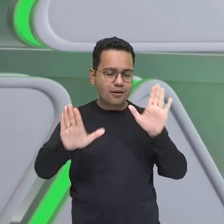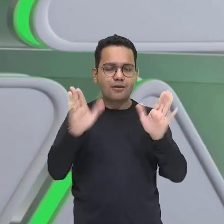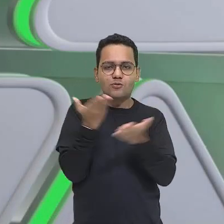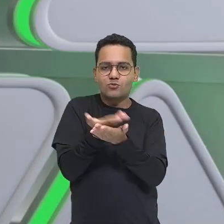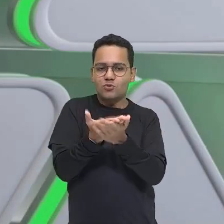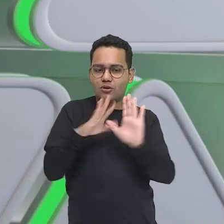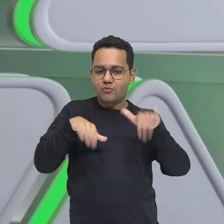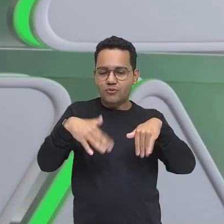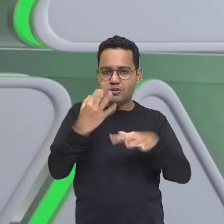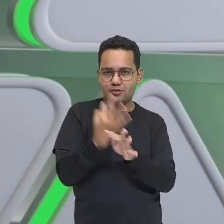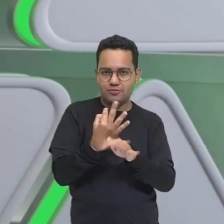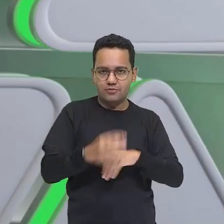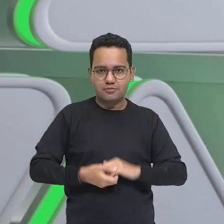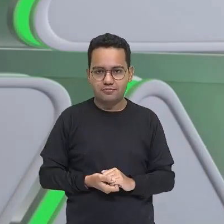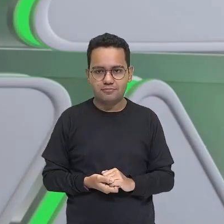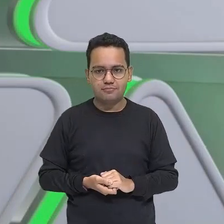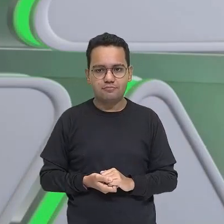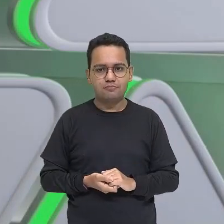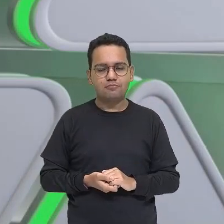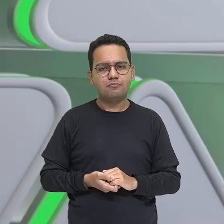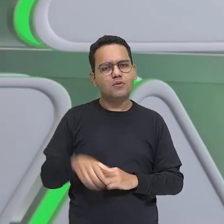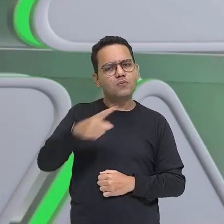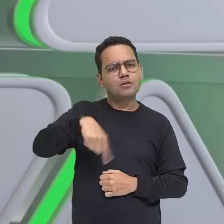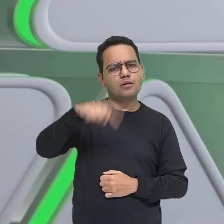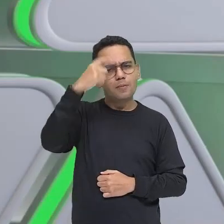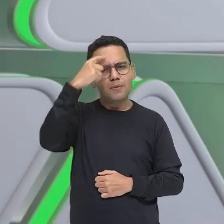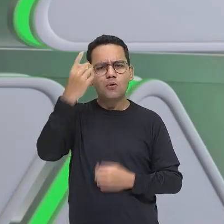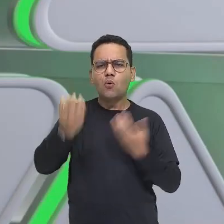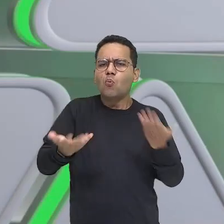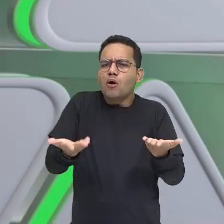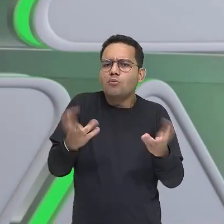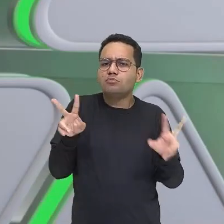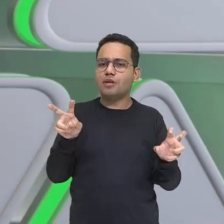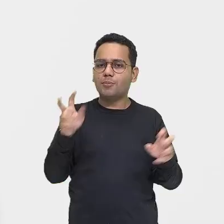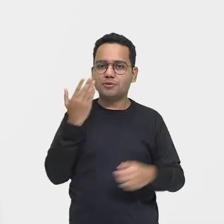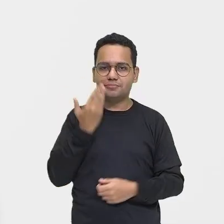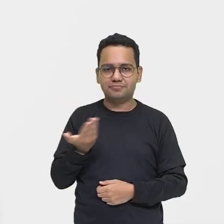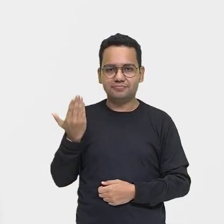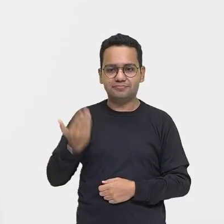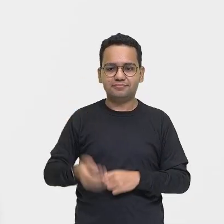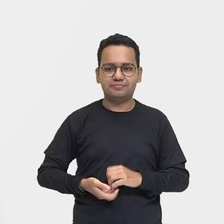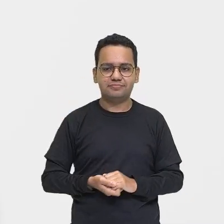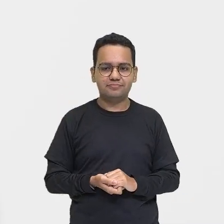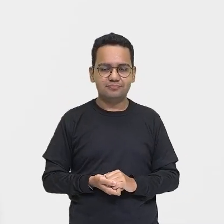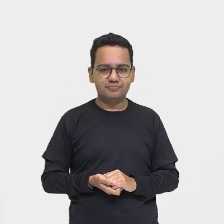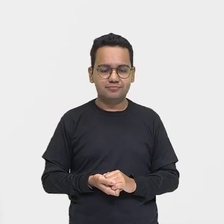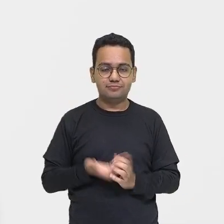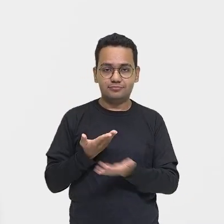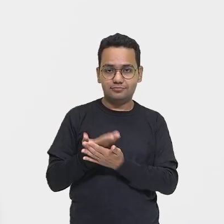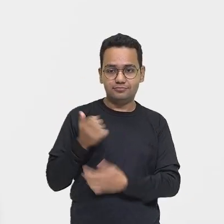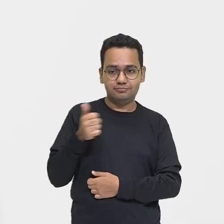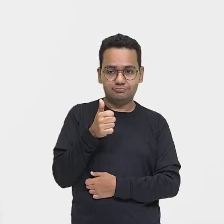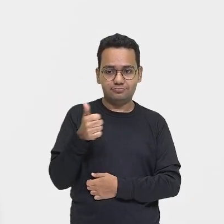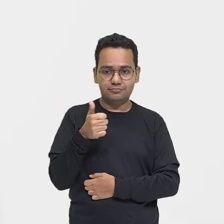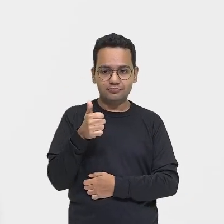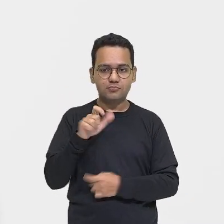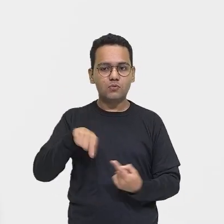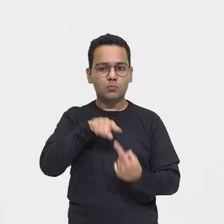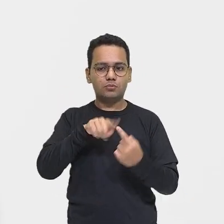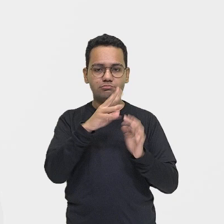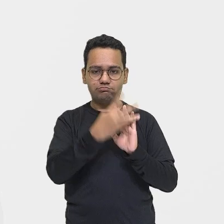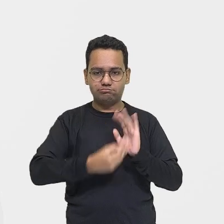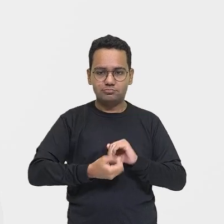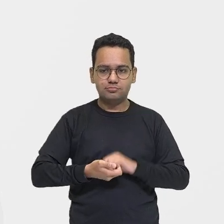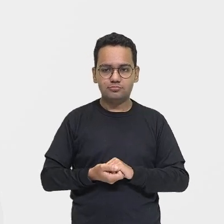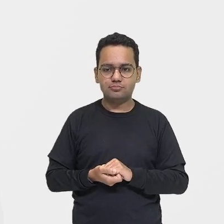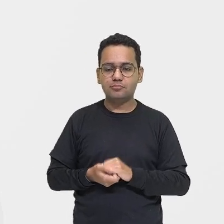sobre Física. Você deve estar pensando o que nós vamos estudar hoje. Olha só, estamos na aula de número 11,